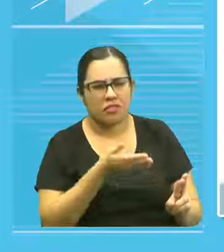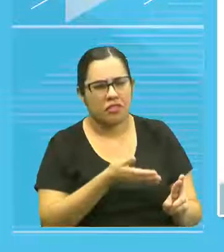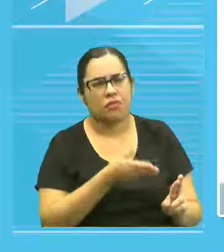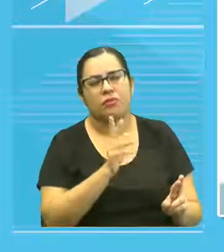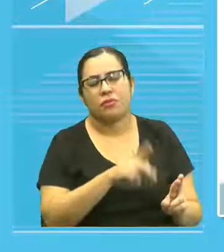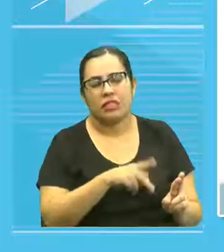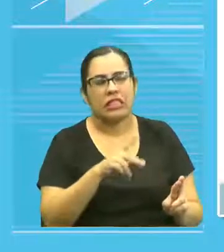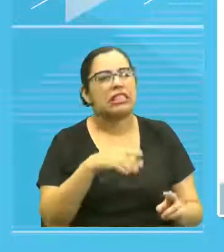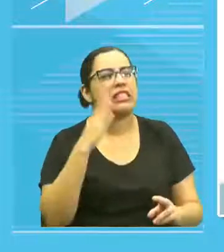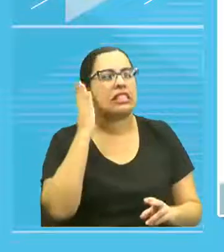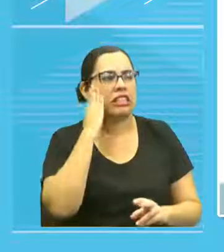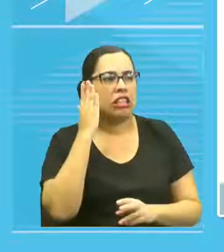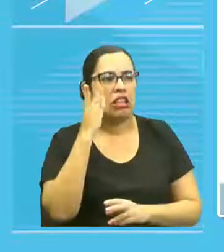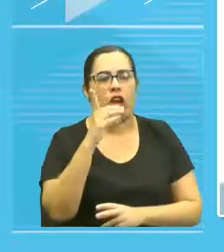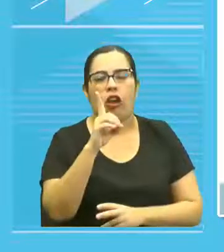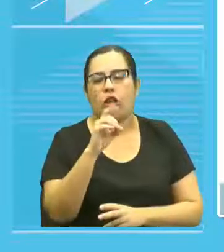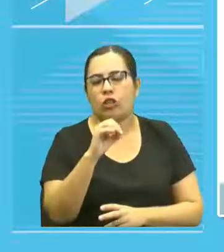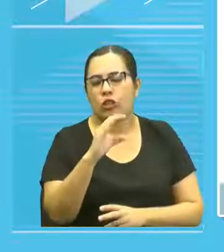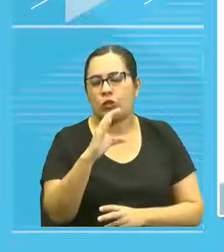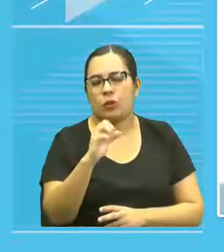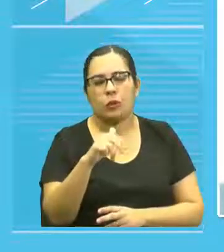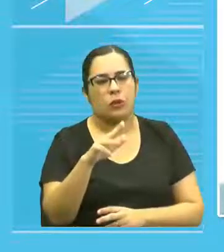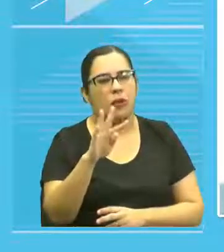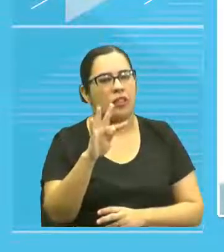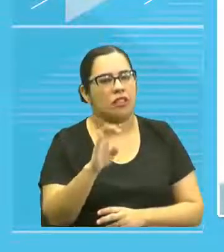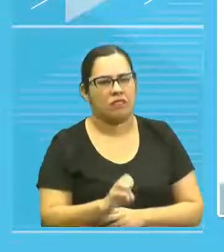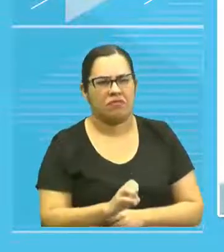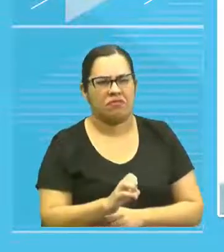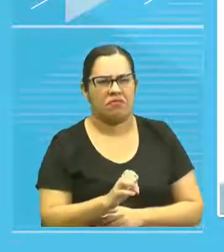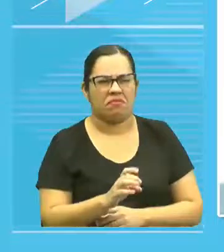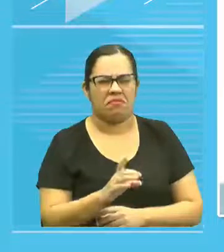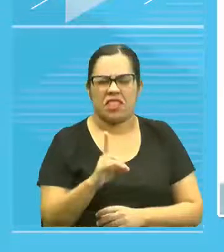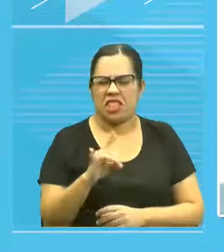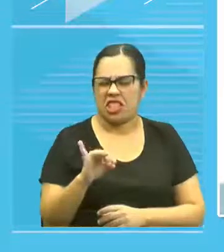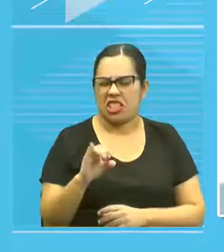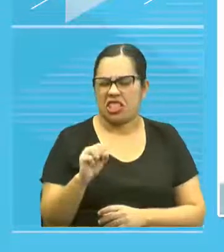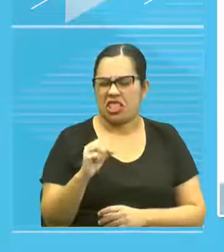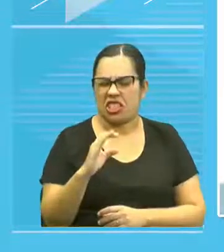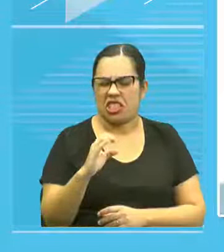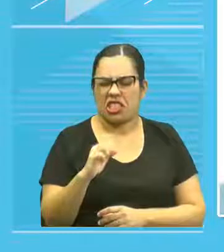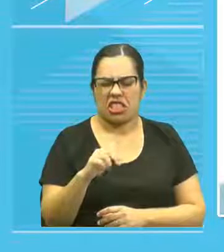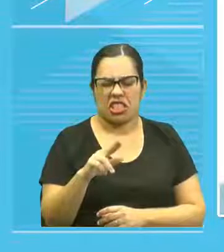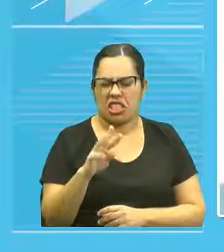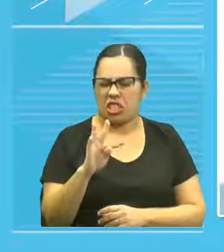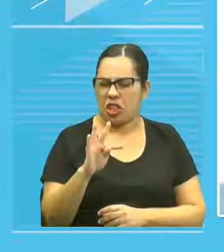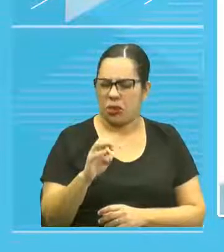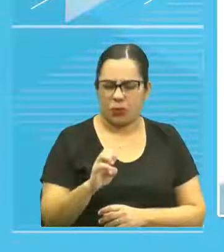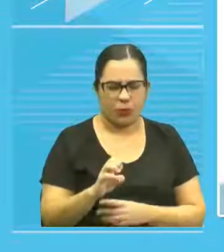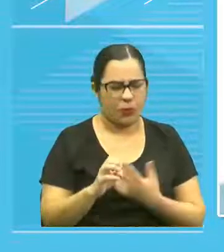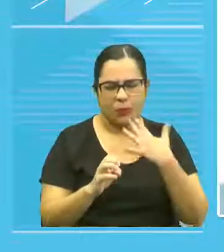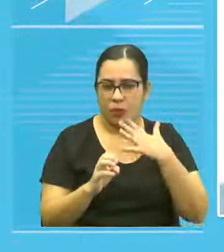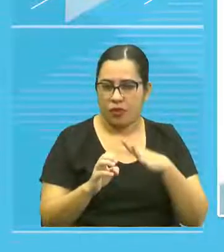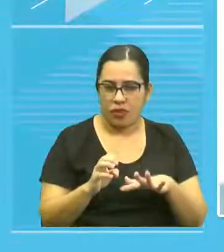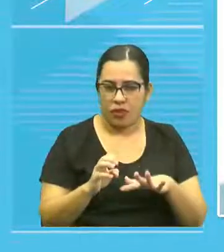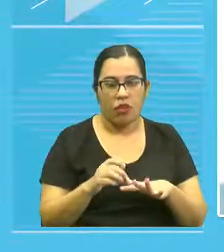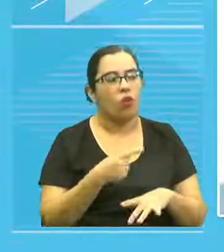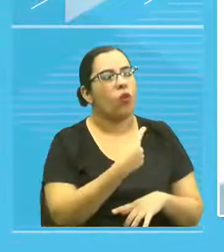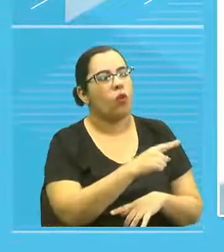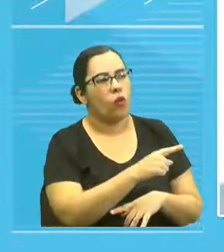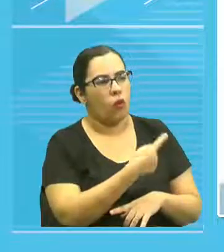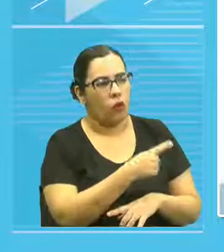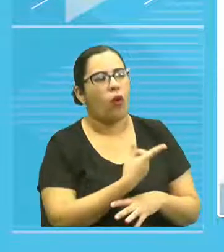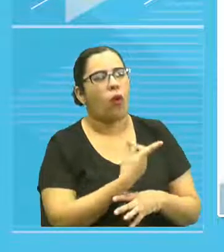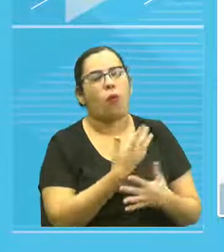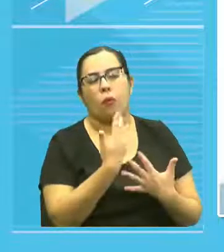docente mas eu nunca eu uso muito disse sente não é É claro que o corpo docente que